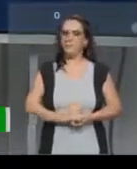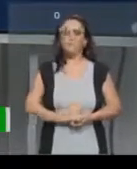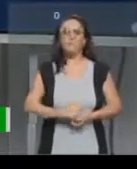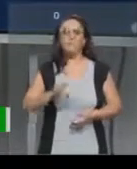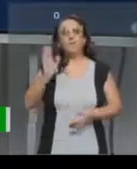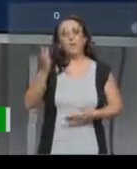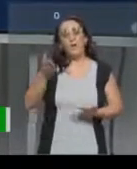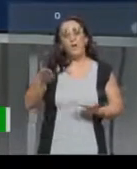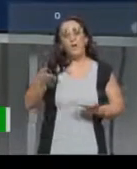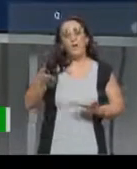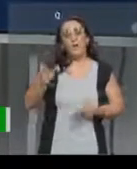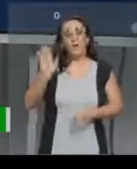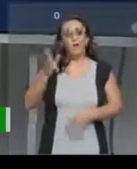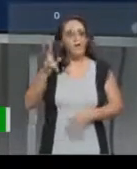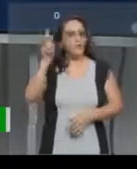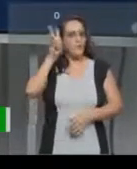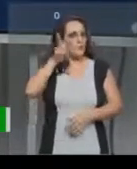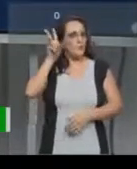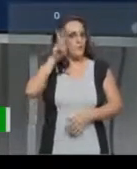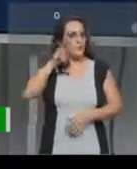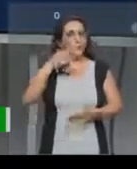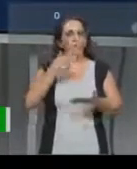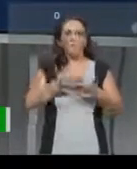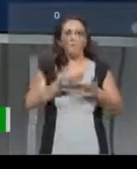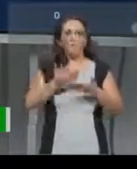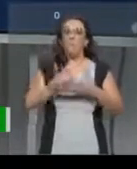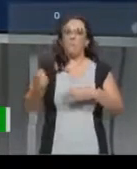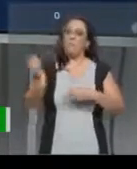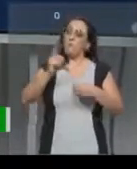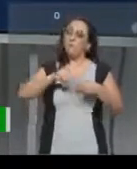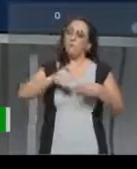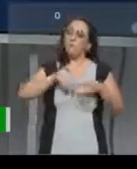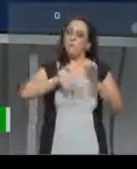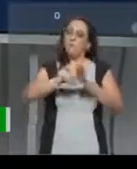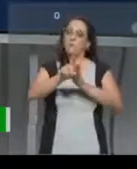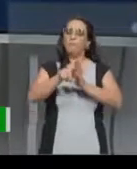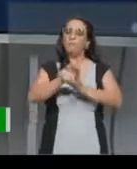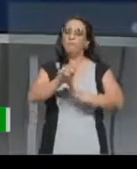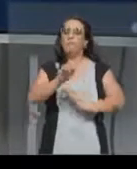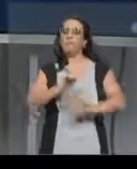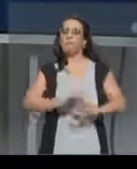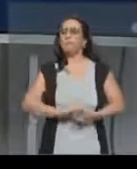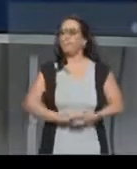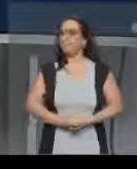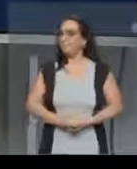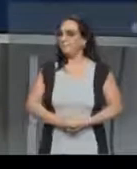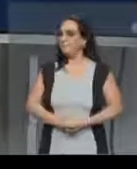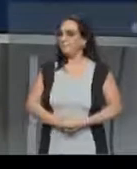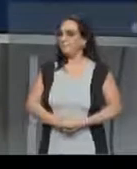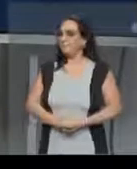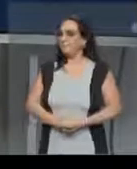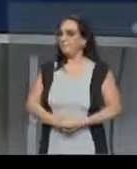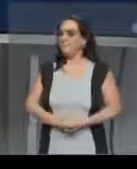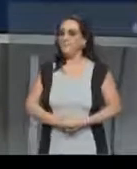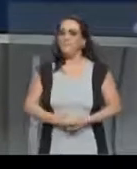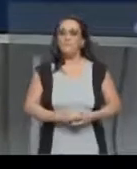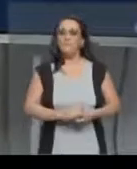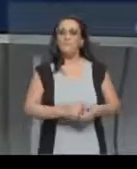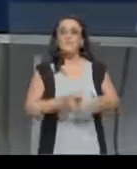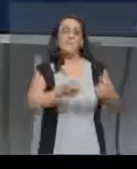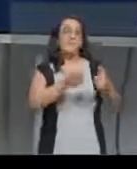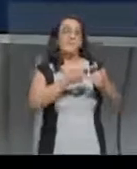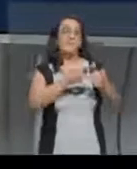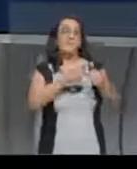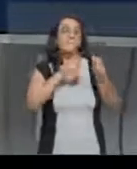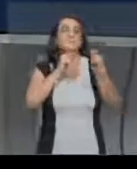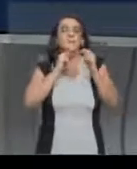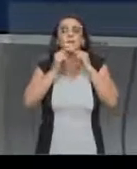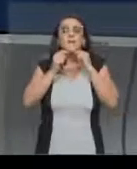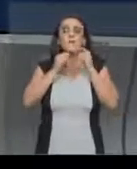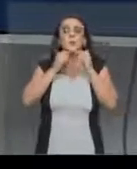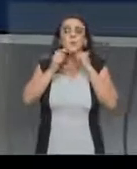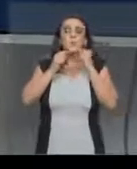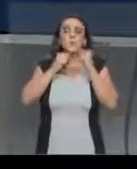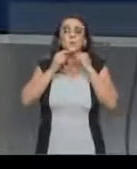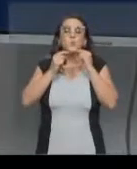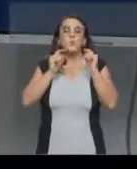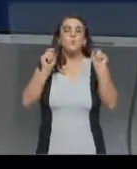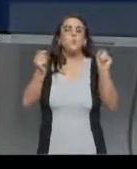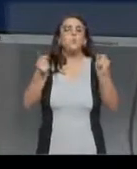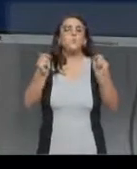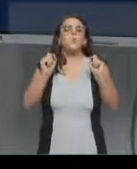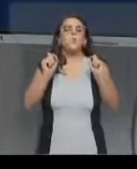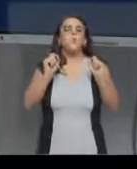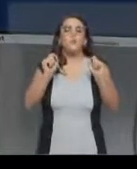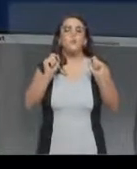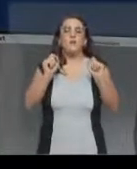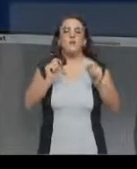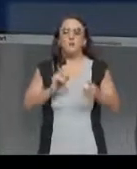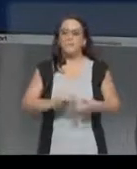professora Ludmila, vamos voltar para as nossas perguntas? Vamos lá? E a nossa primeira dúvida, desse segundo bloco